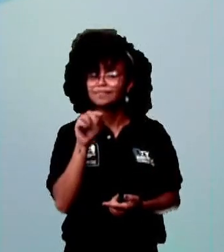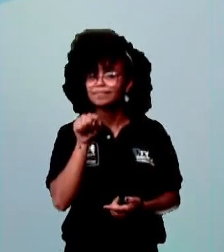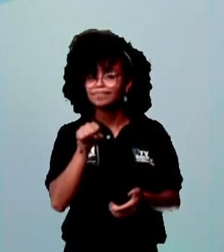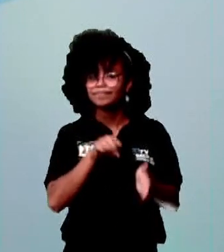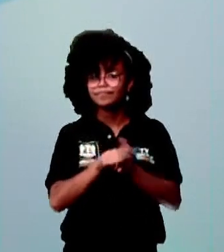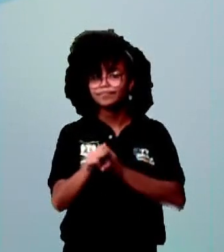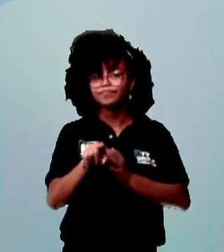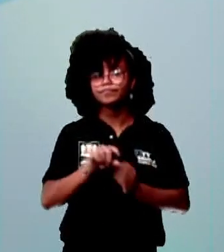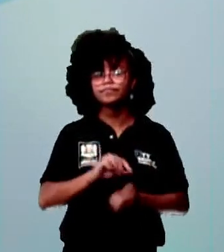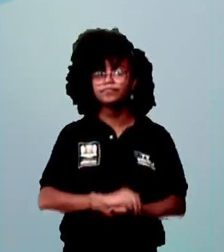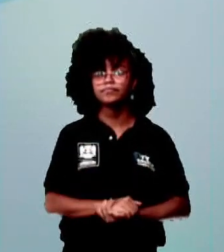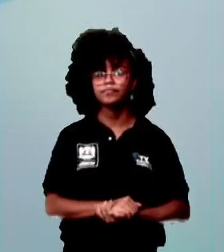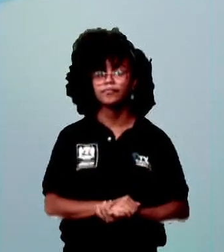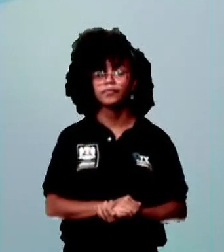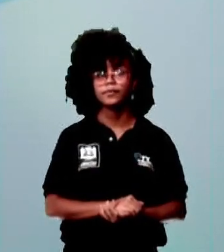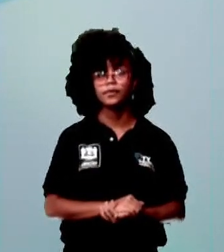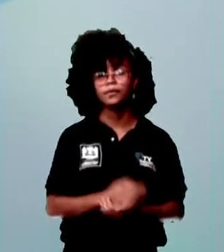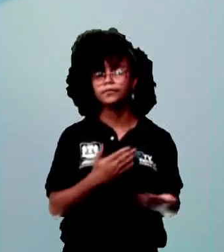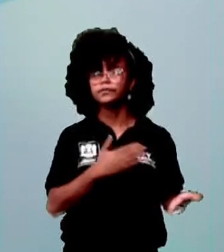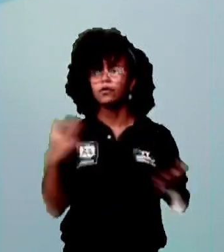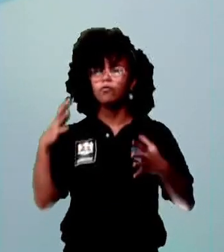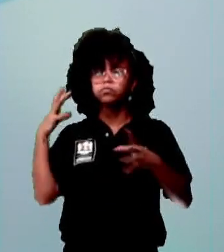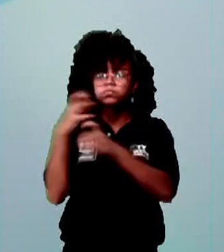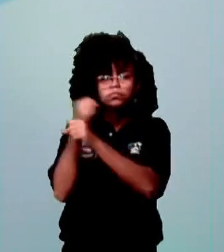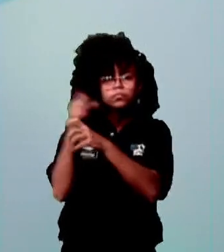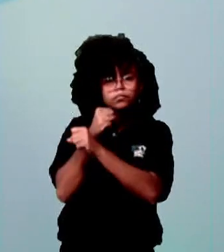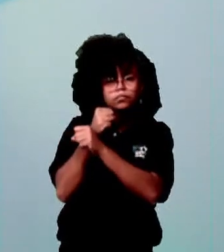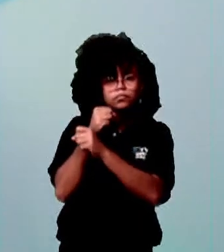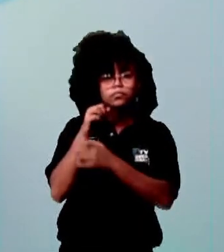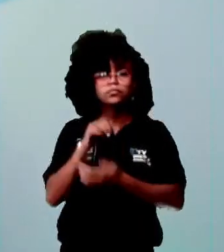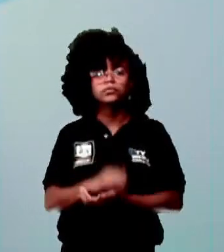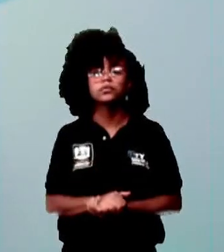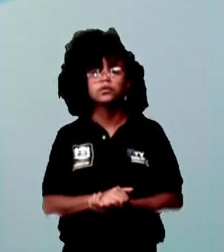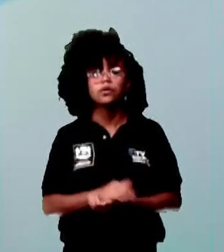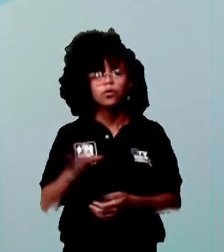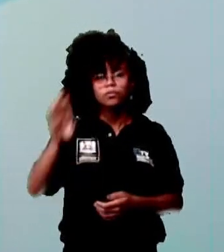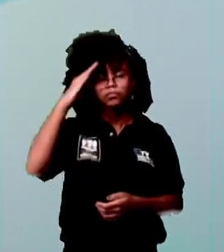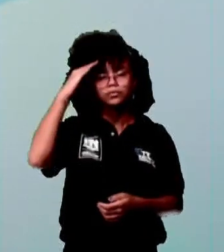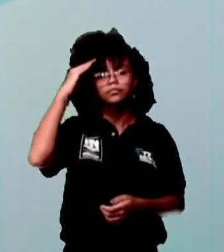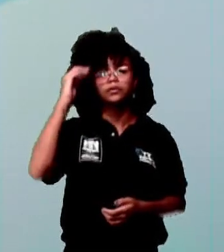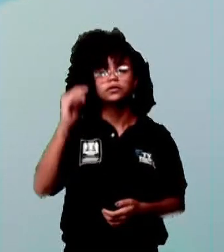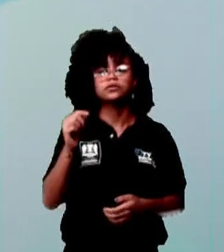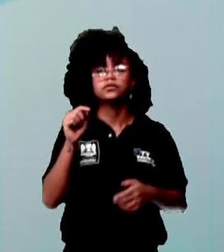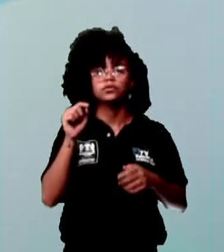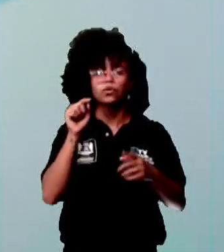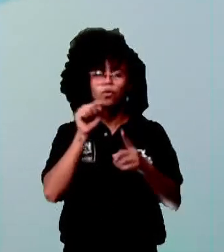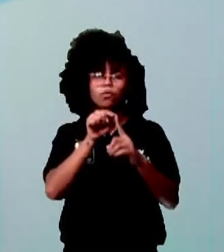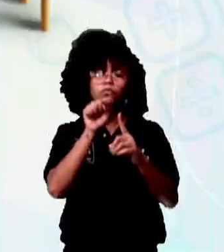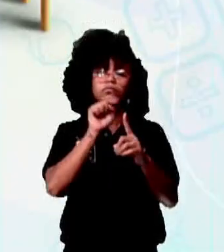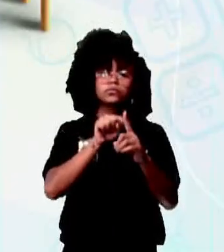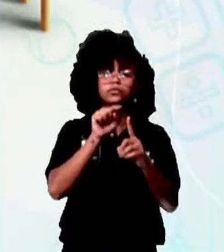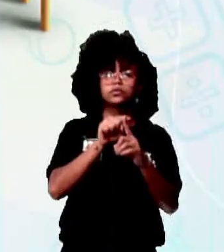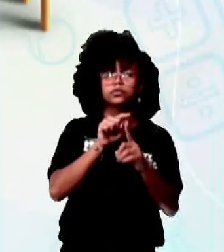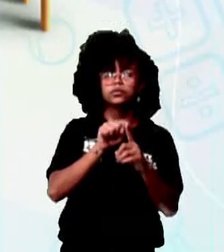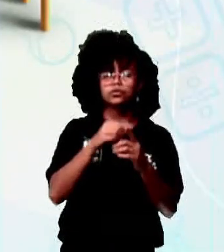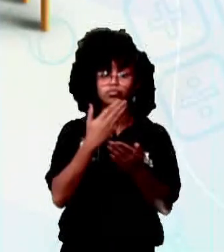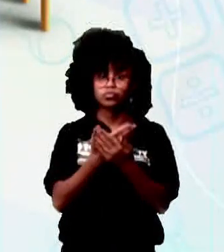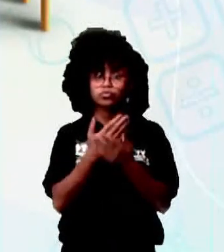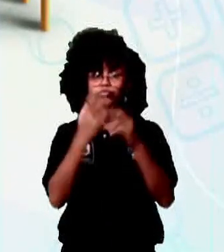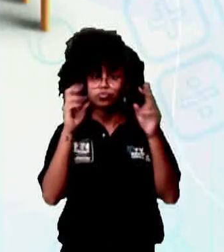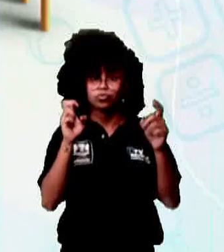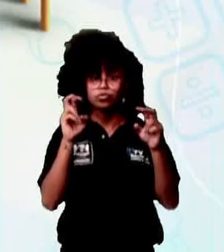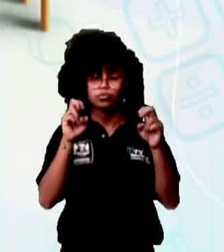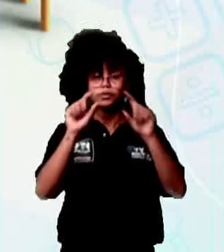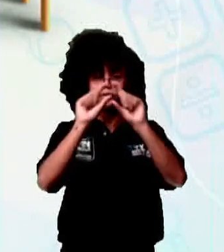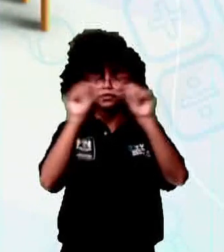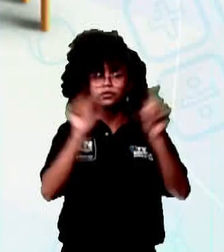questão. Vamos lá revisar os principais pontos que nós estudamos a respeito da tirinha, não é? O